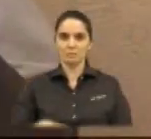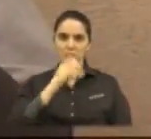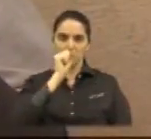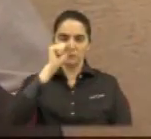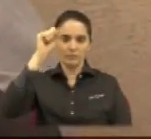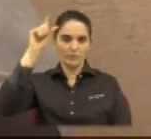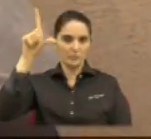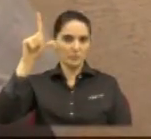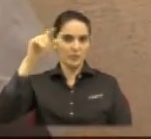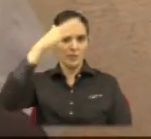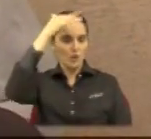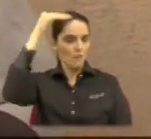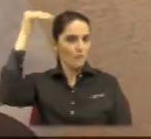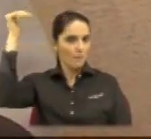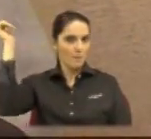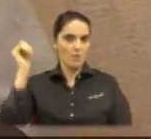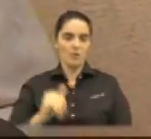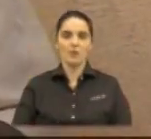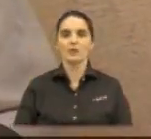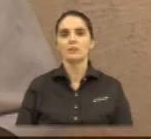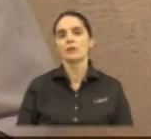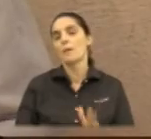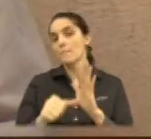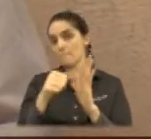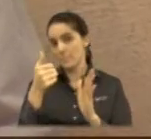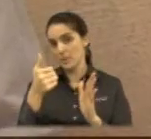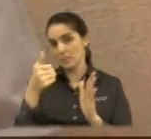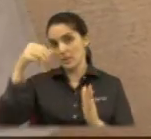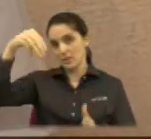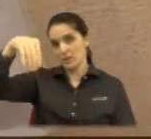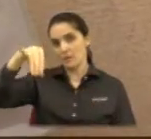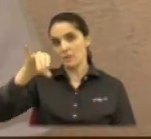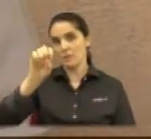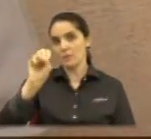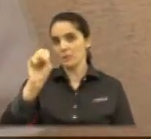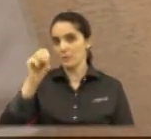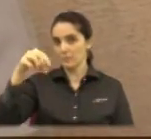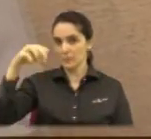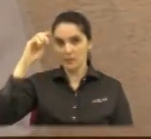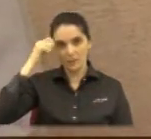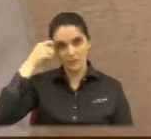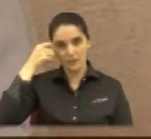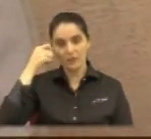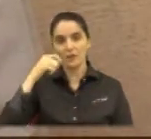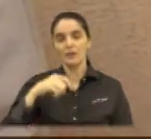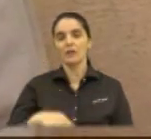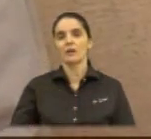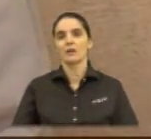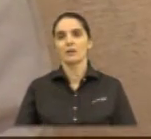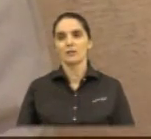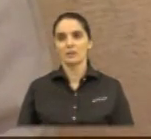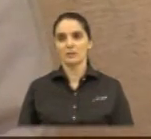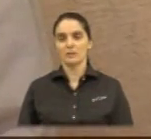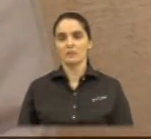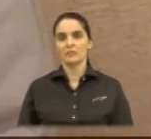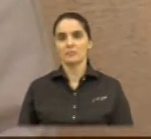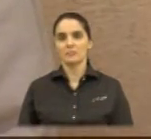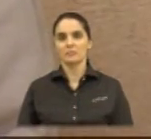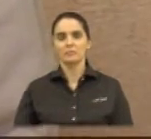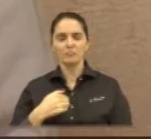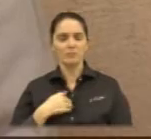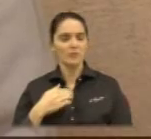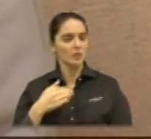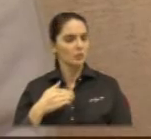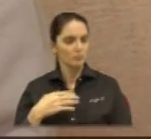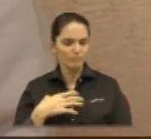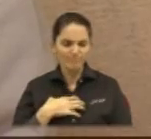anos atrás, a Carla, que foi a primeira Miss Negra, e eu sinto eles não terem mantido uma estrutura para